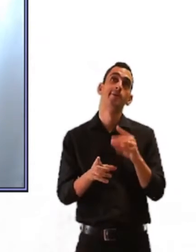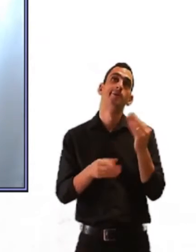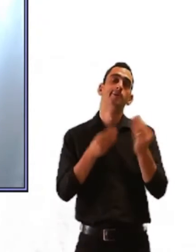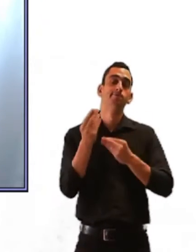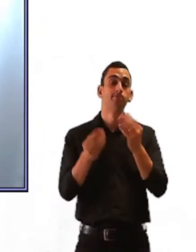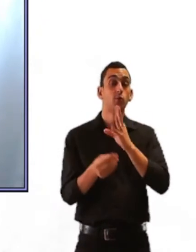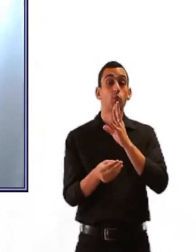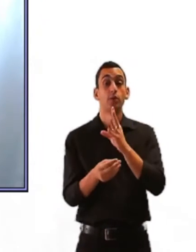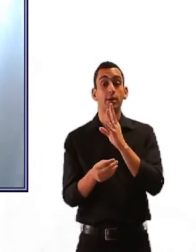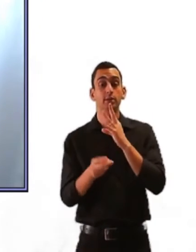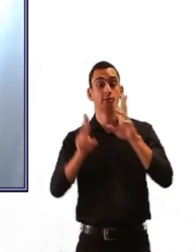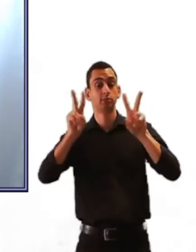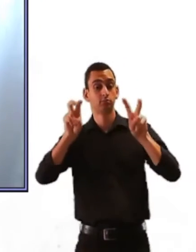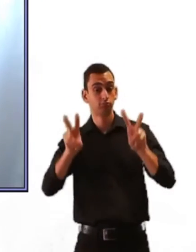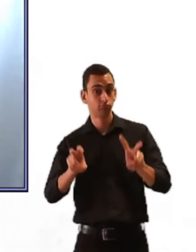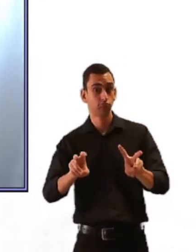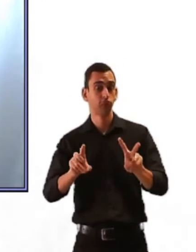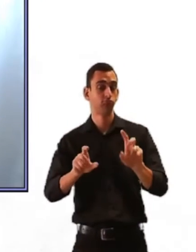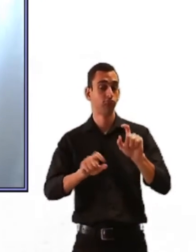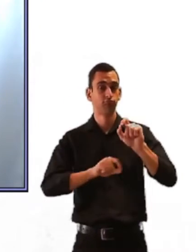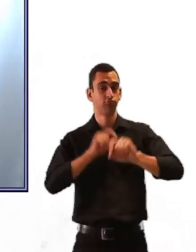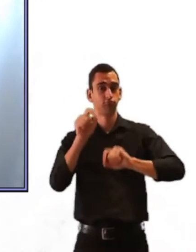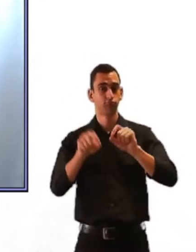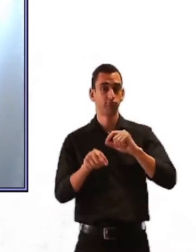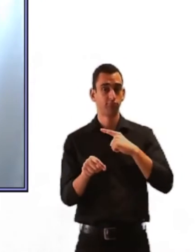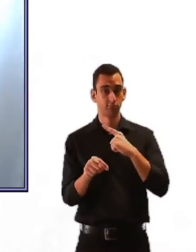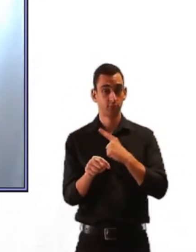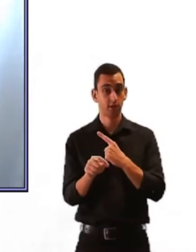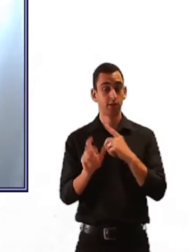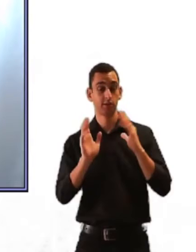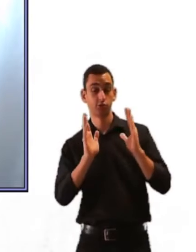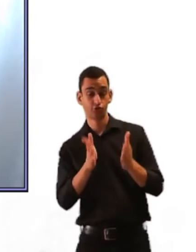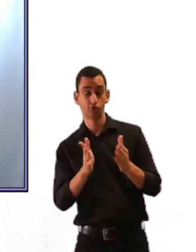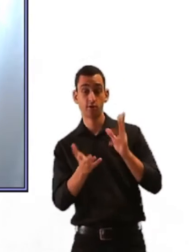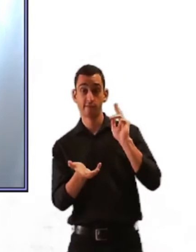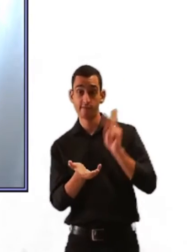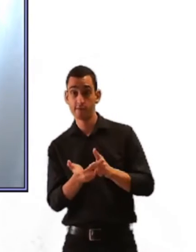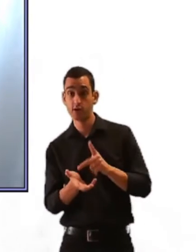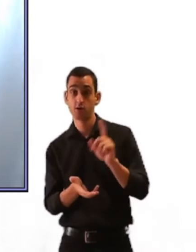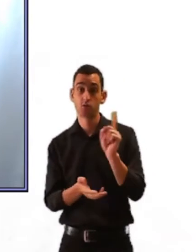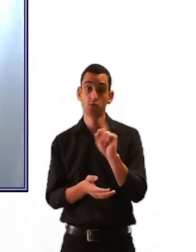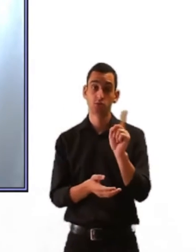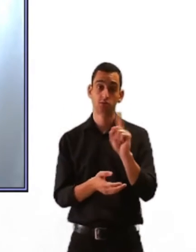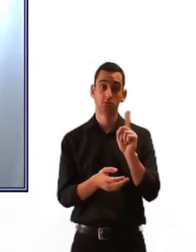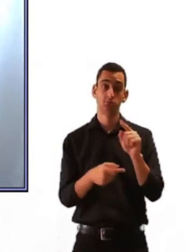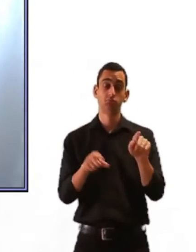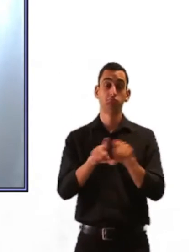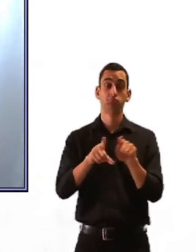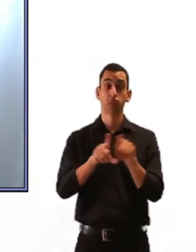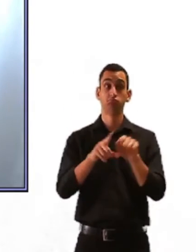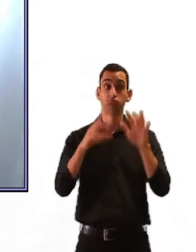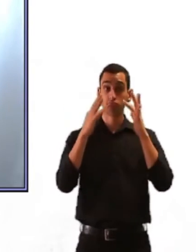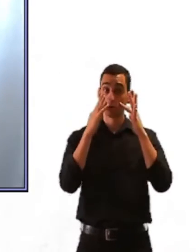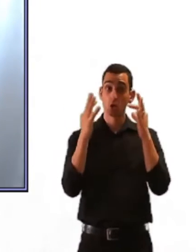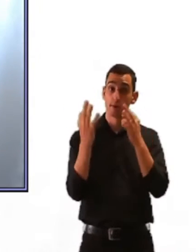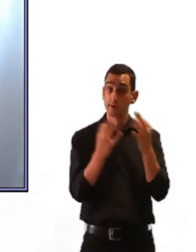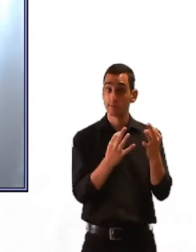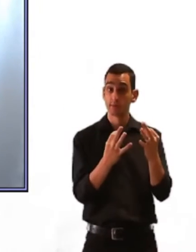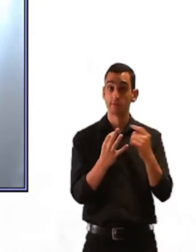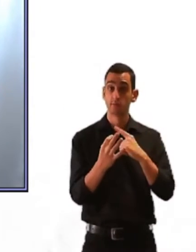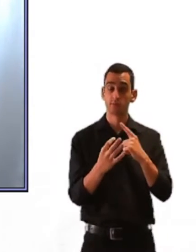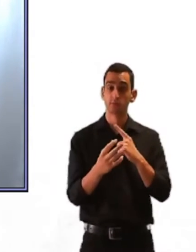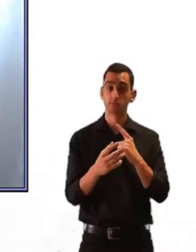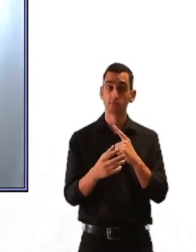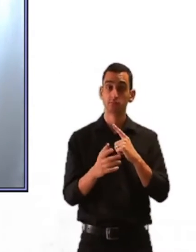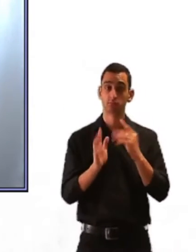reconhecimento é feito, né? Se esse reconhecimento, ele observou ali o que